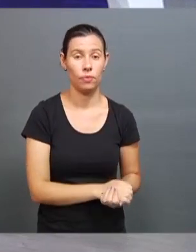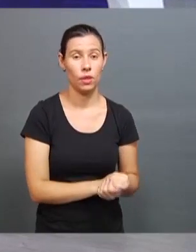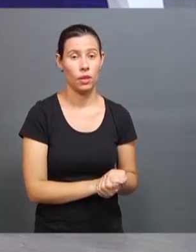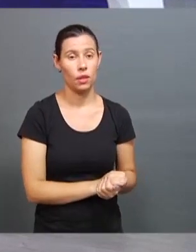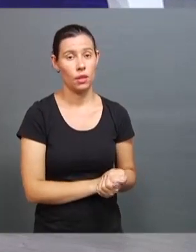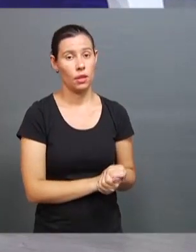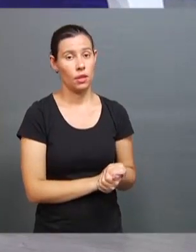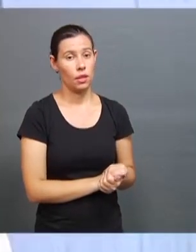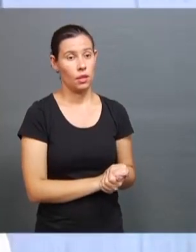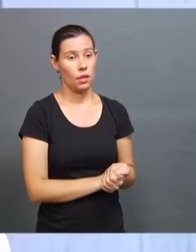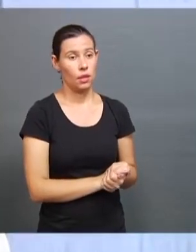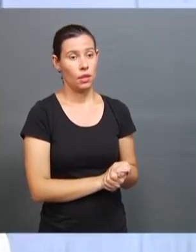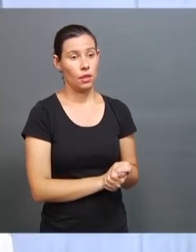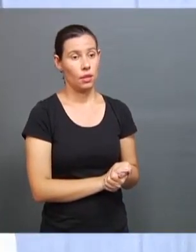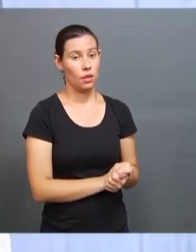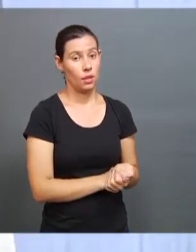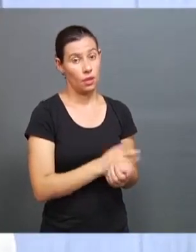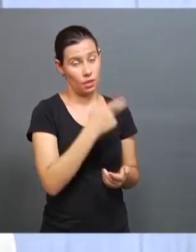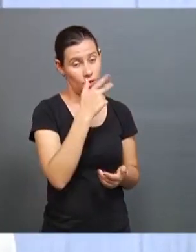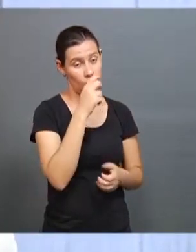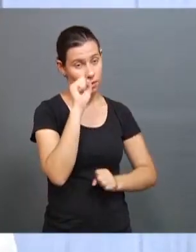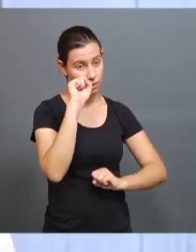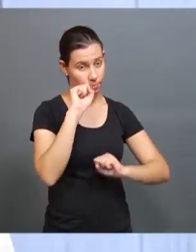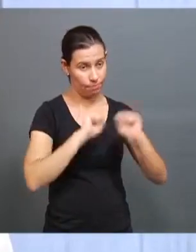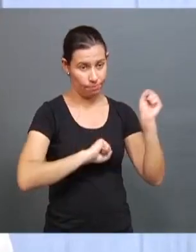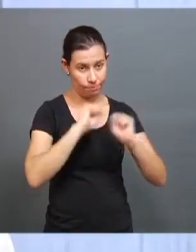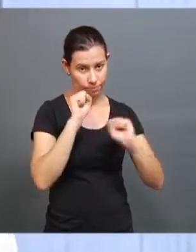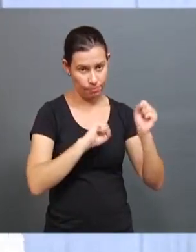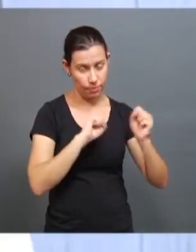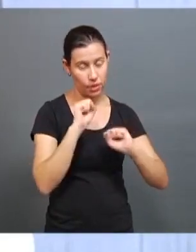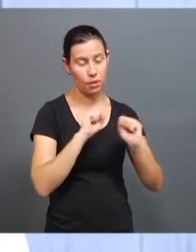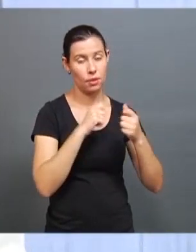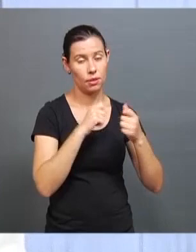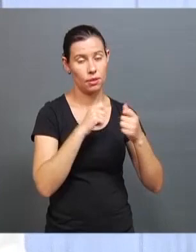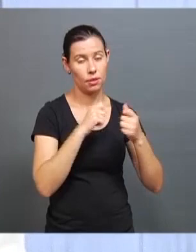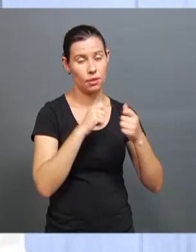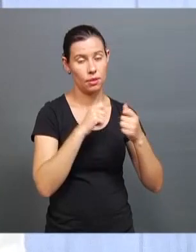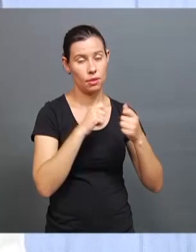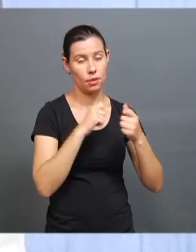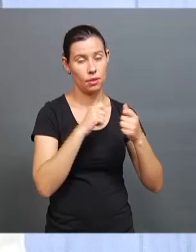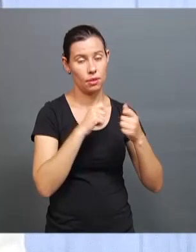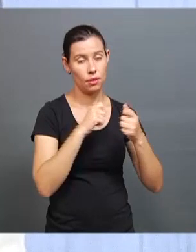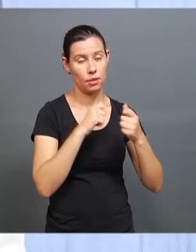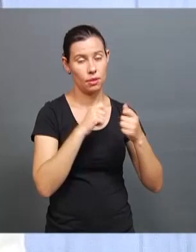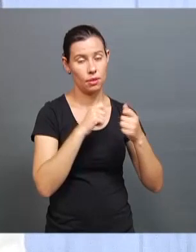as marcas precisam ser mais criativas. Não é à toa que a todo momento os próprios